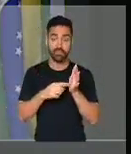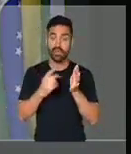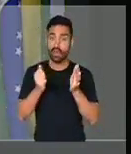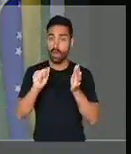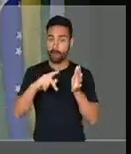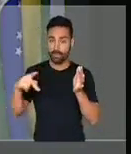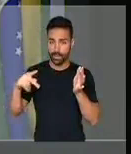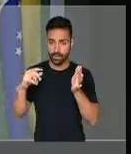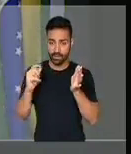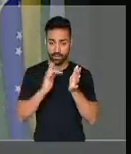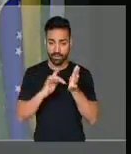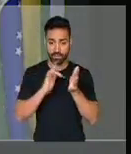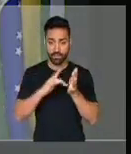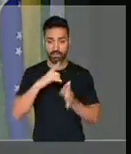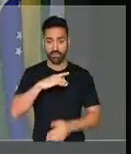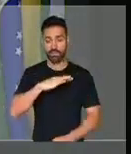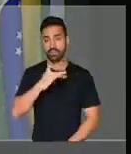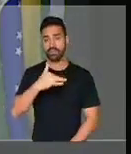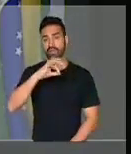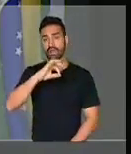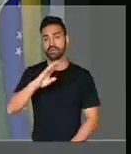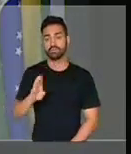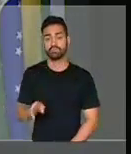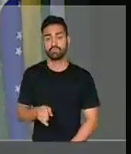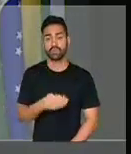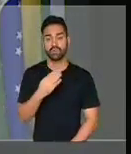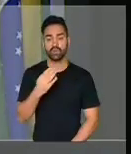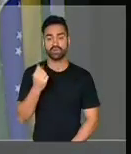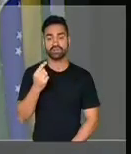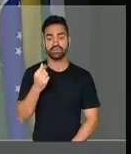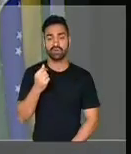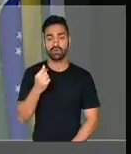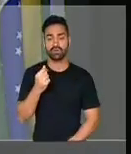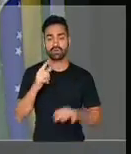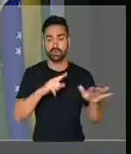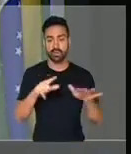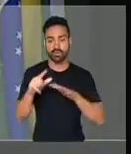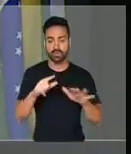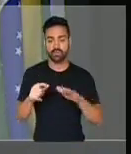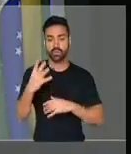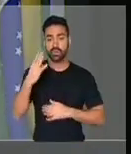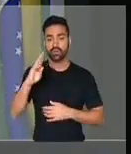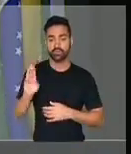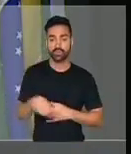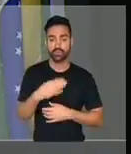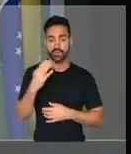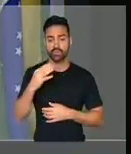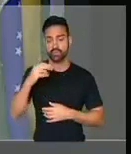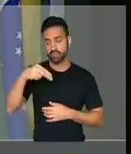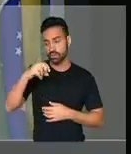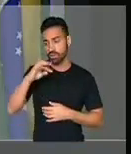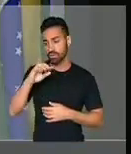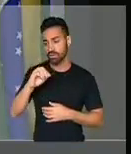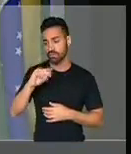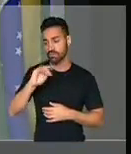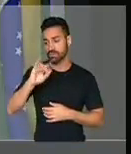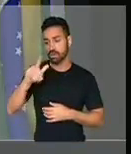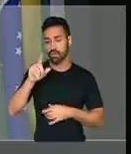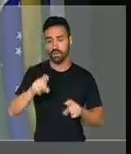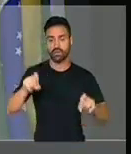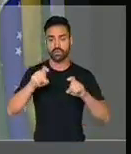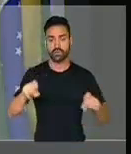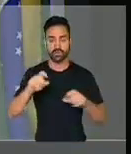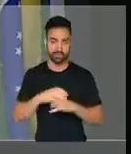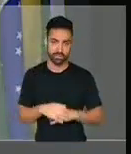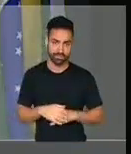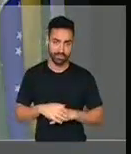Paraná tem 10 milhões de preços atualizados semanalmente e 4 milhões e meio de notas fiscais eletrônicas. Por que eu